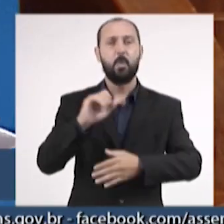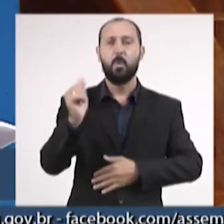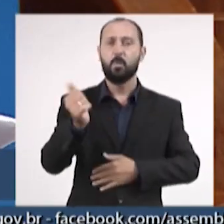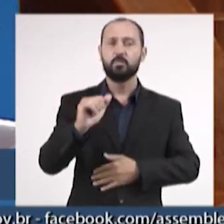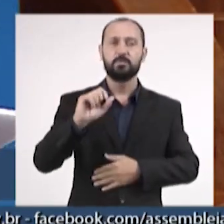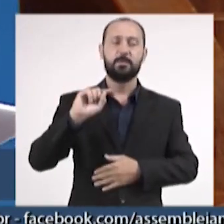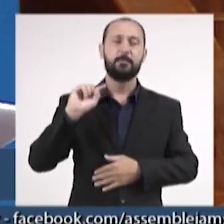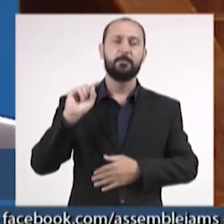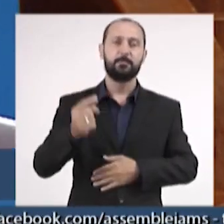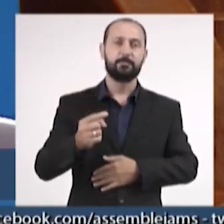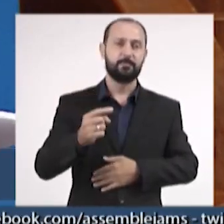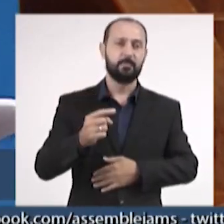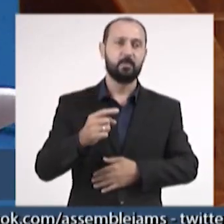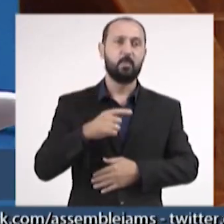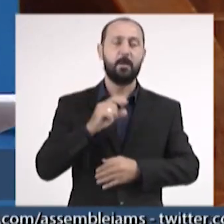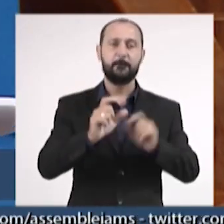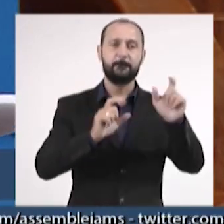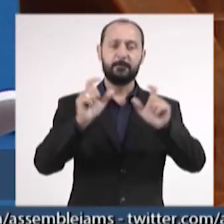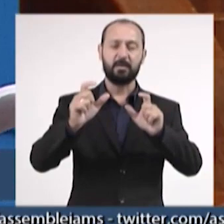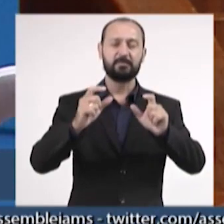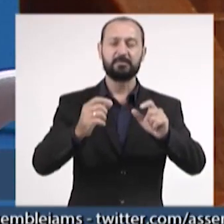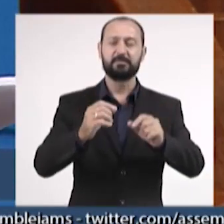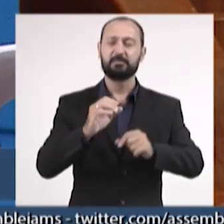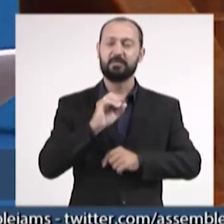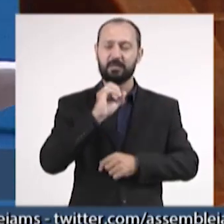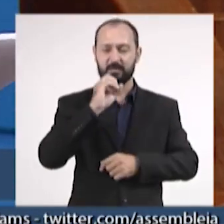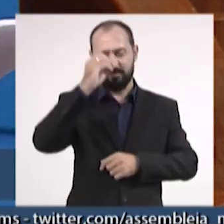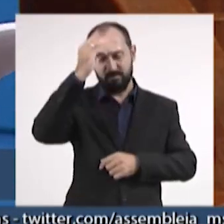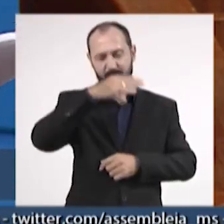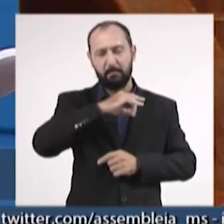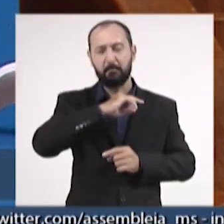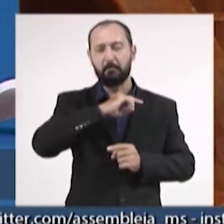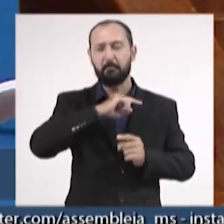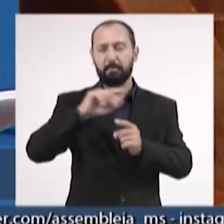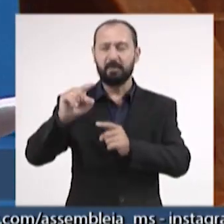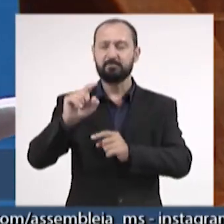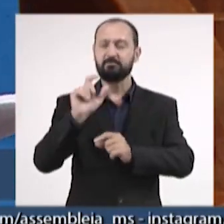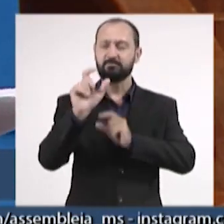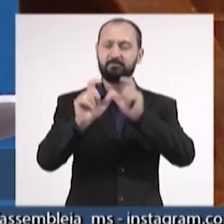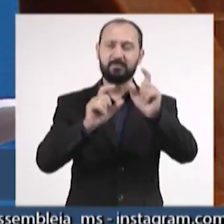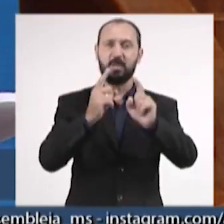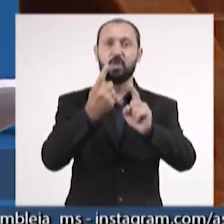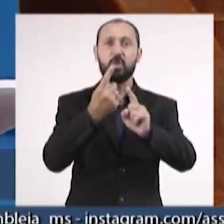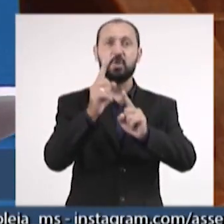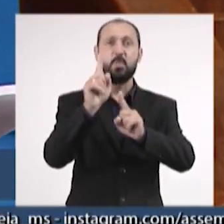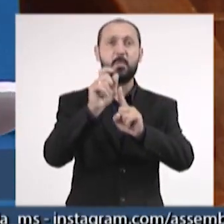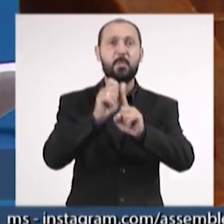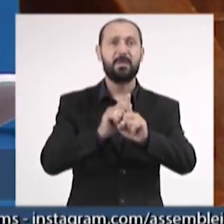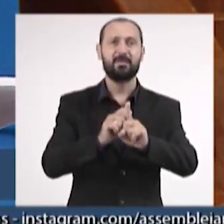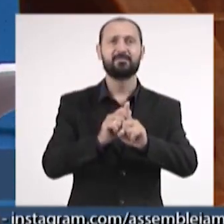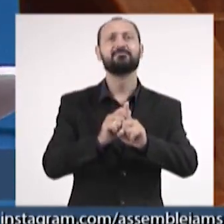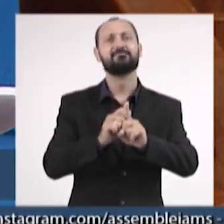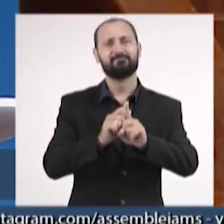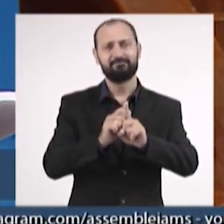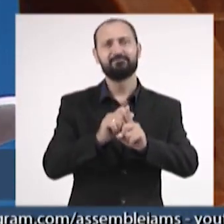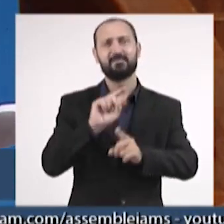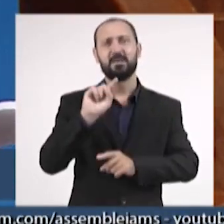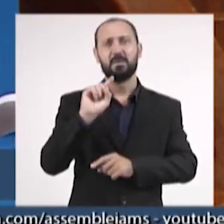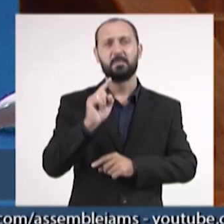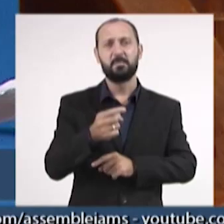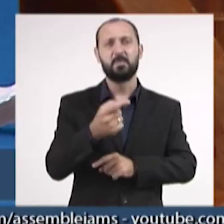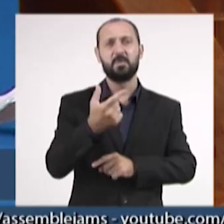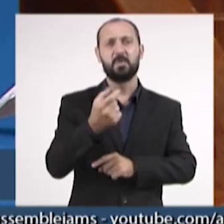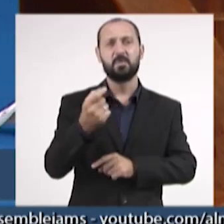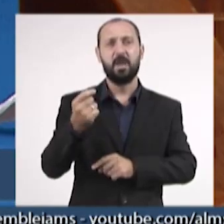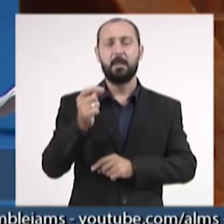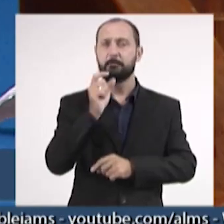mil tweets com termos ofensivos em apenas um mês. Ao menos 1.200 deles